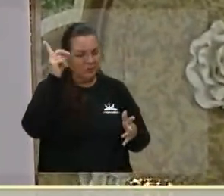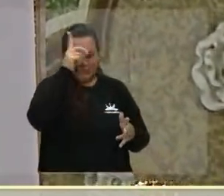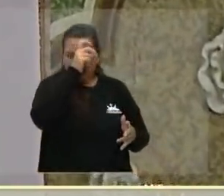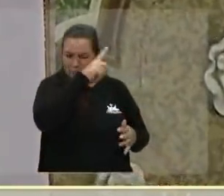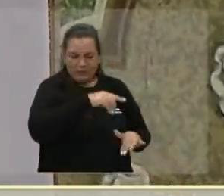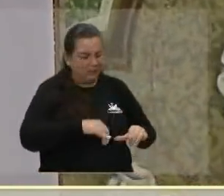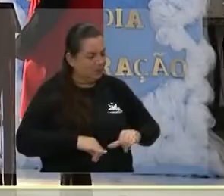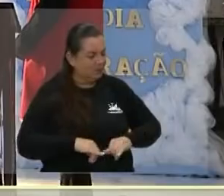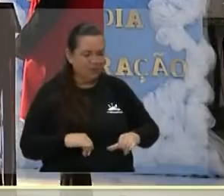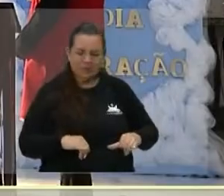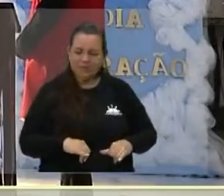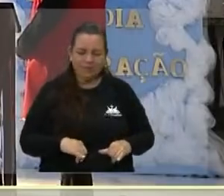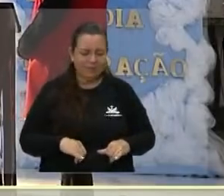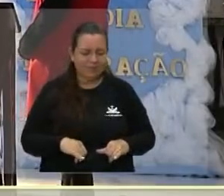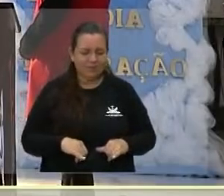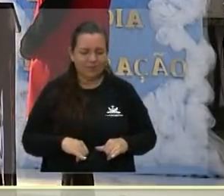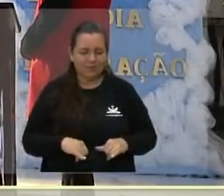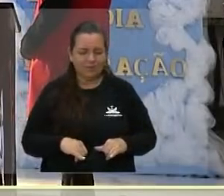tribulações